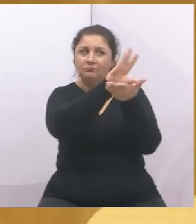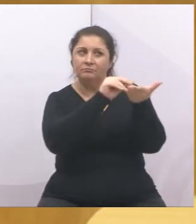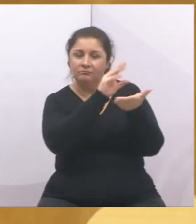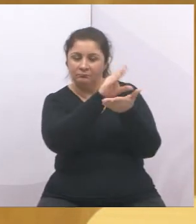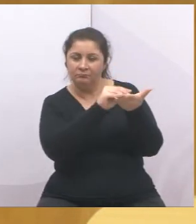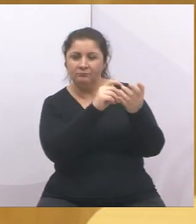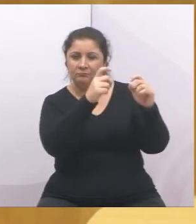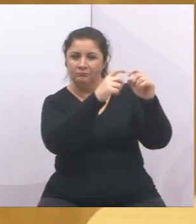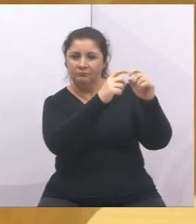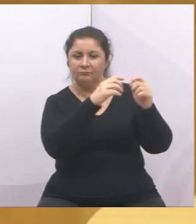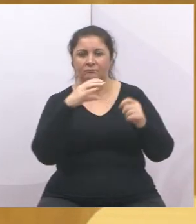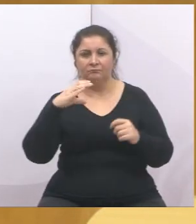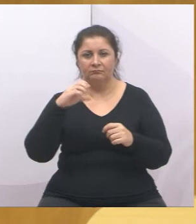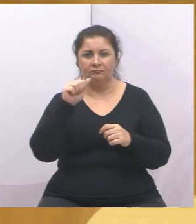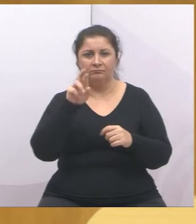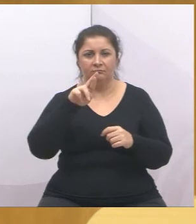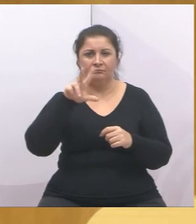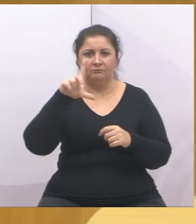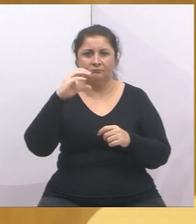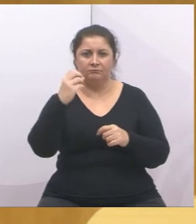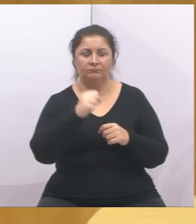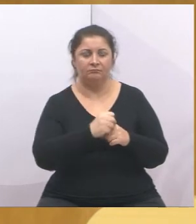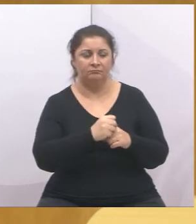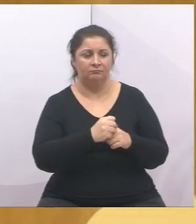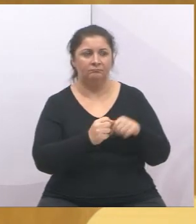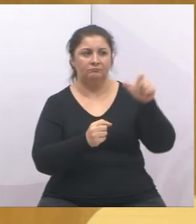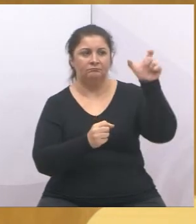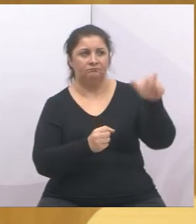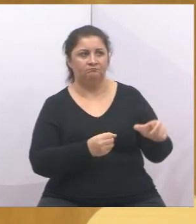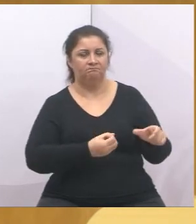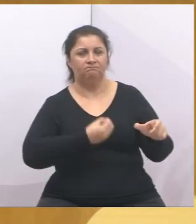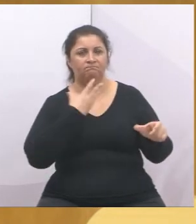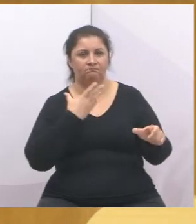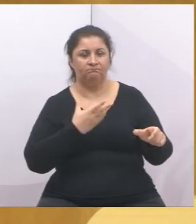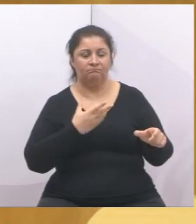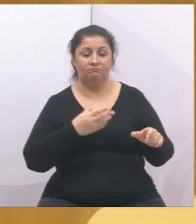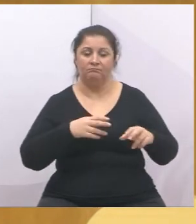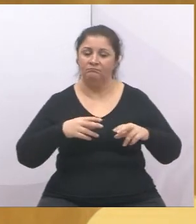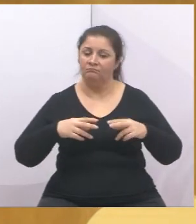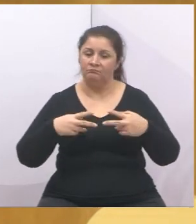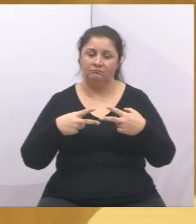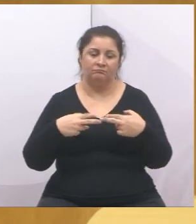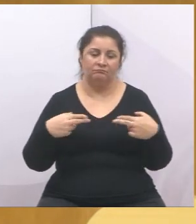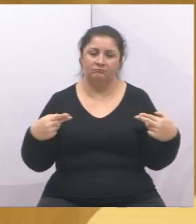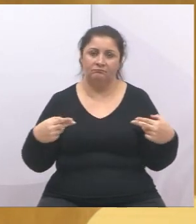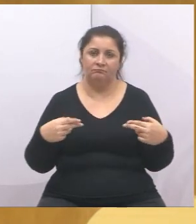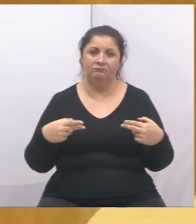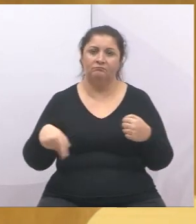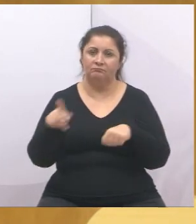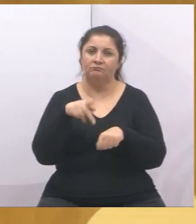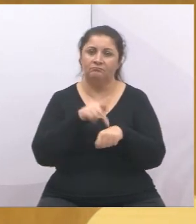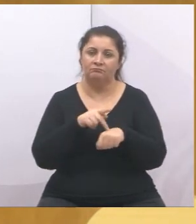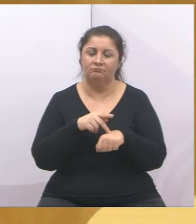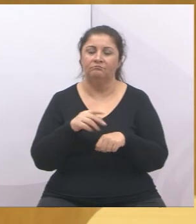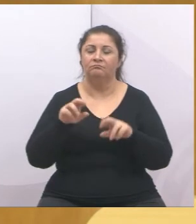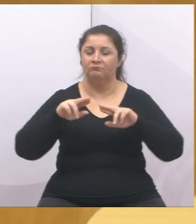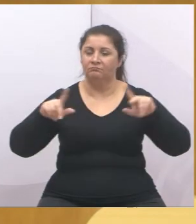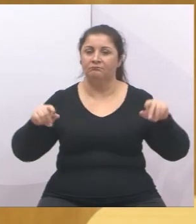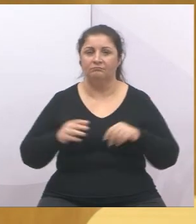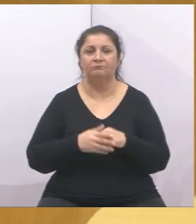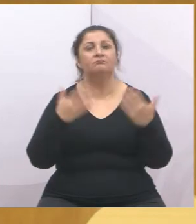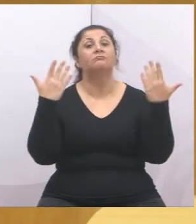Carderelli, antes um bom ser humano, as coisas nesse país estariam muito diferentes. Parabéns à